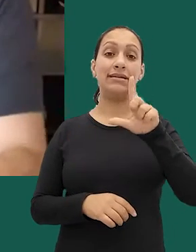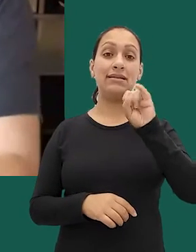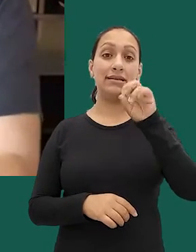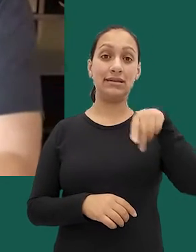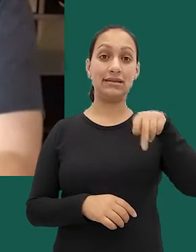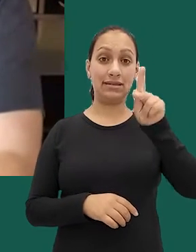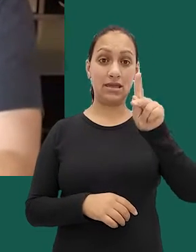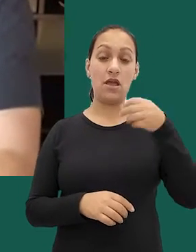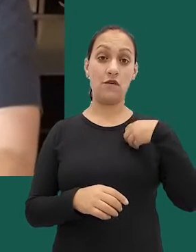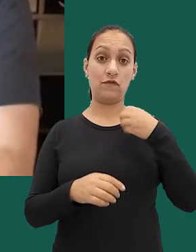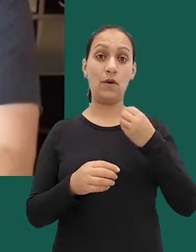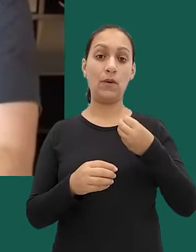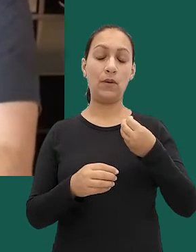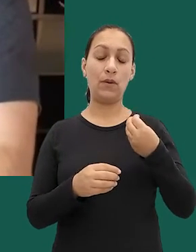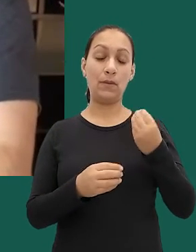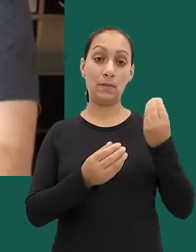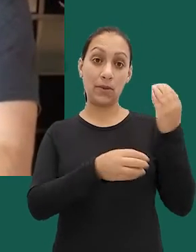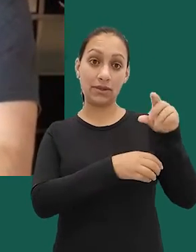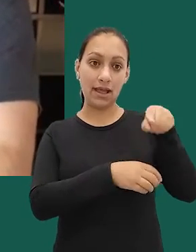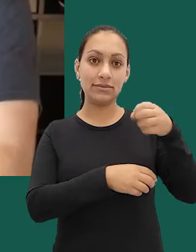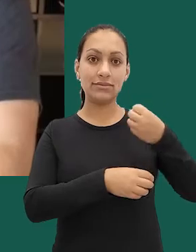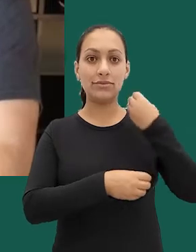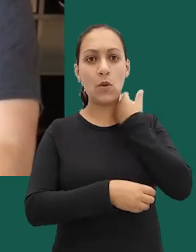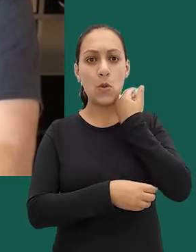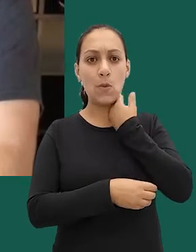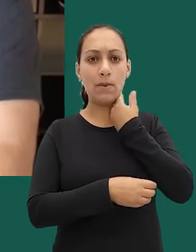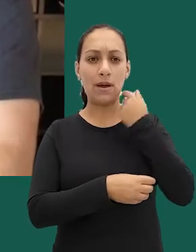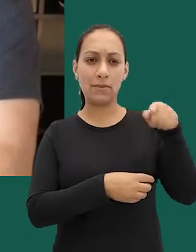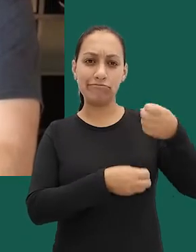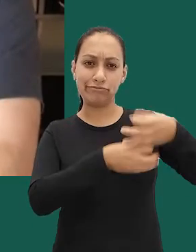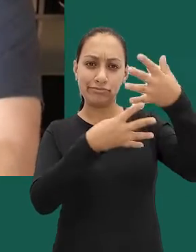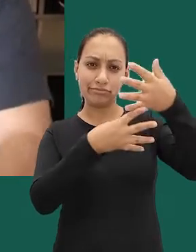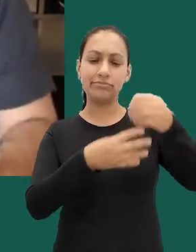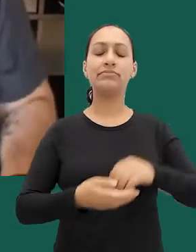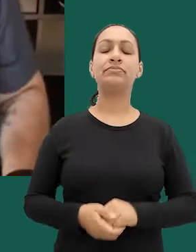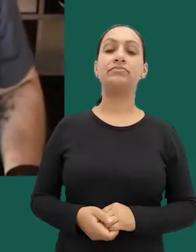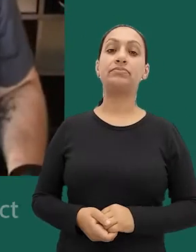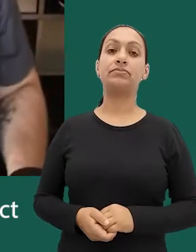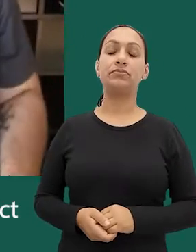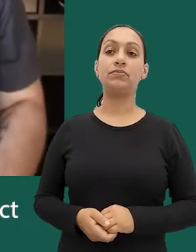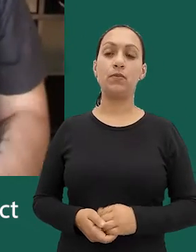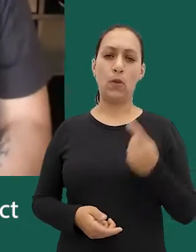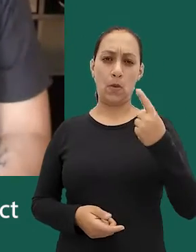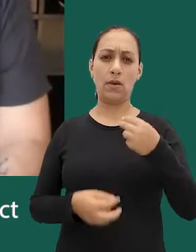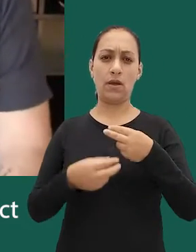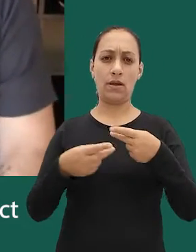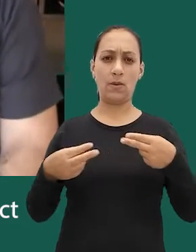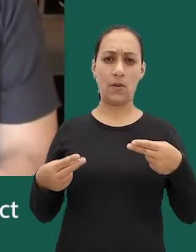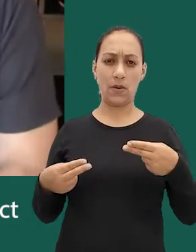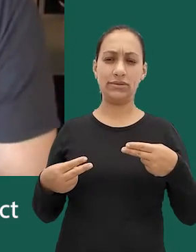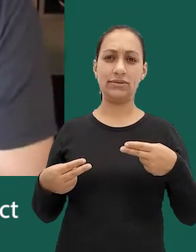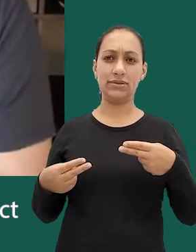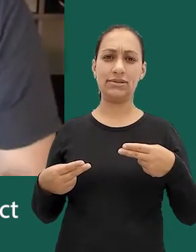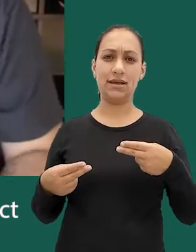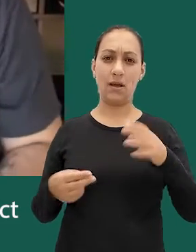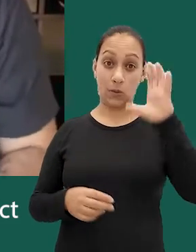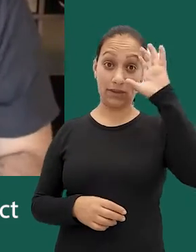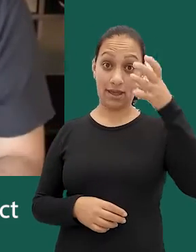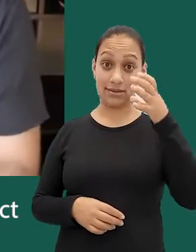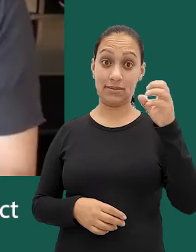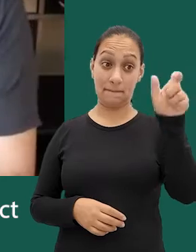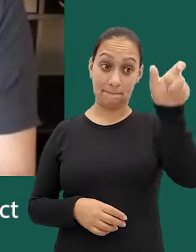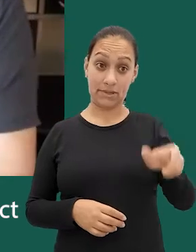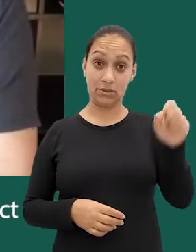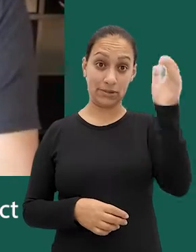pro comentário público. Uma das coisas que acontece com o brasileiro, ou não só o brasileiro,